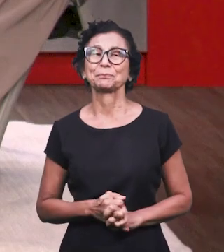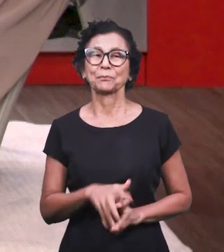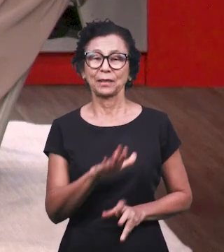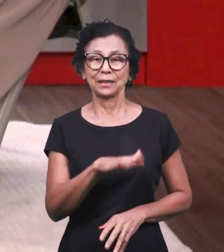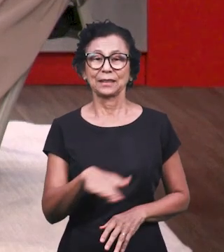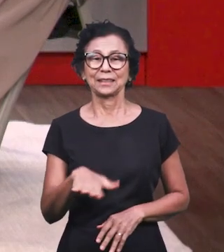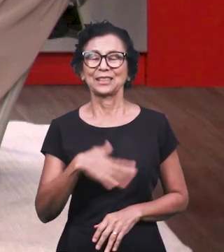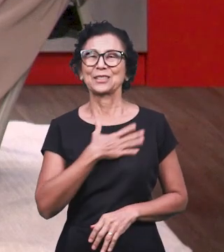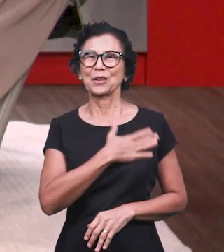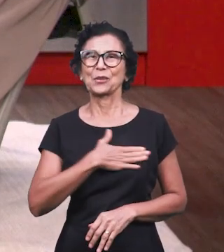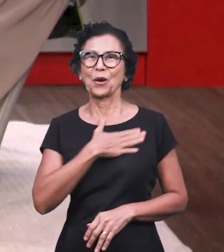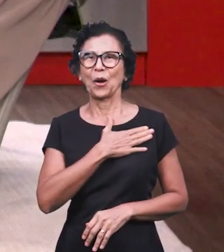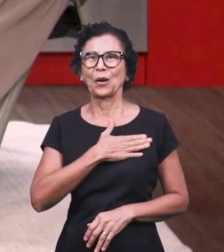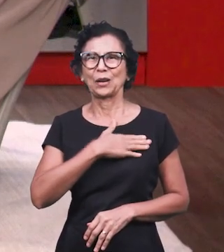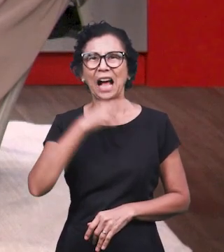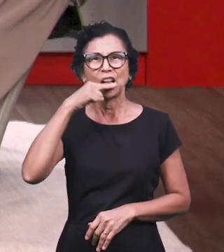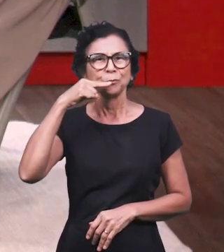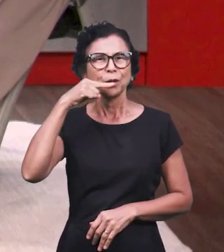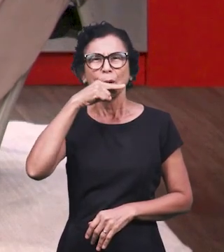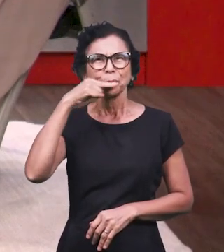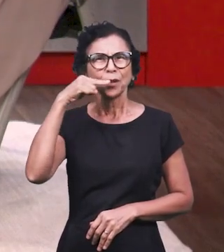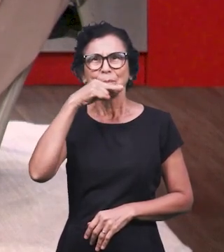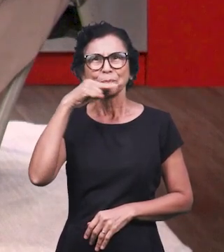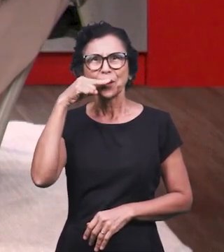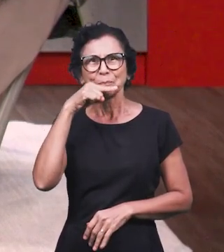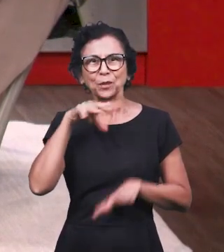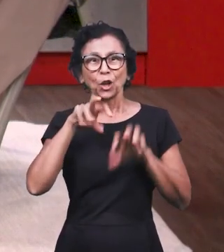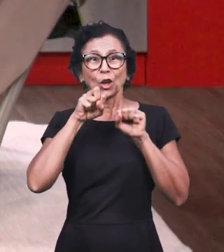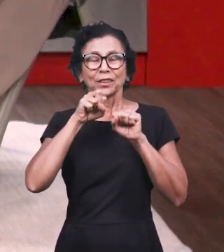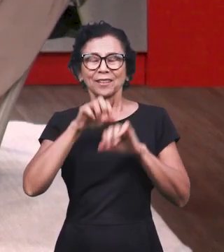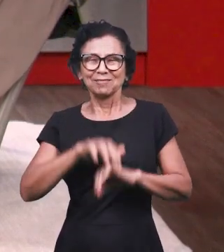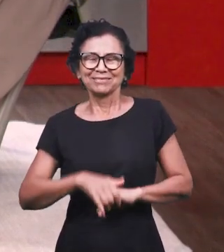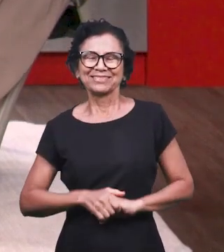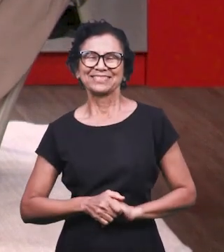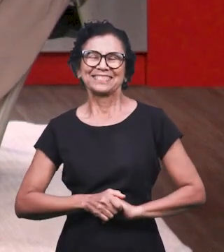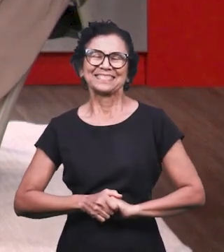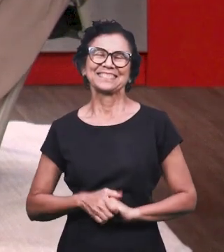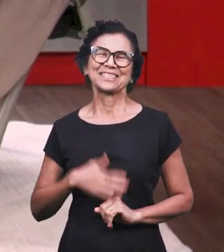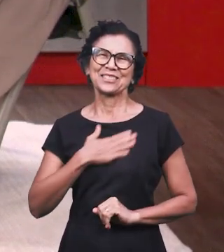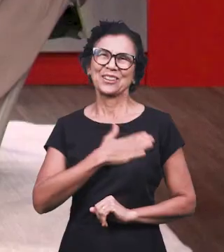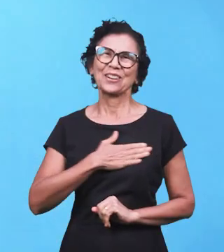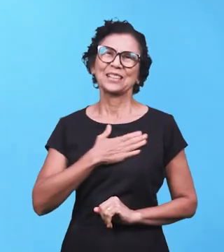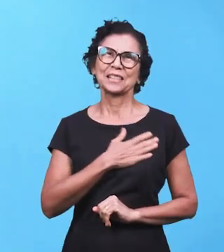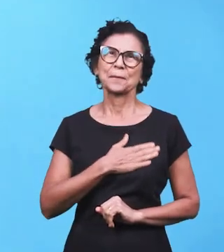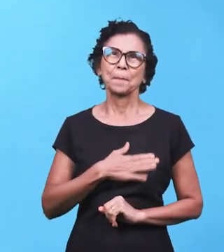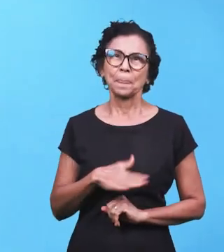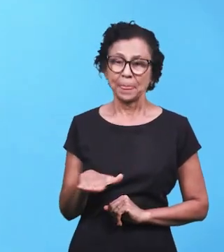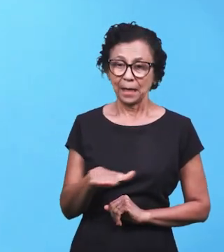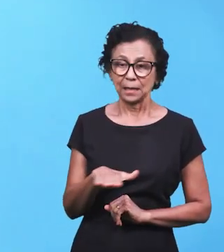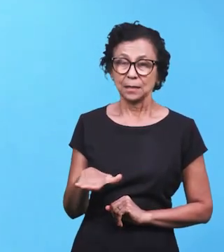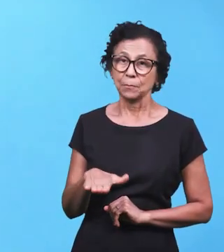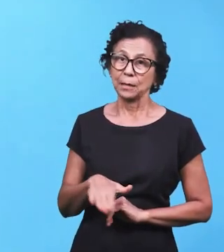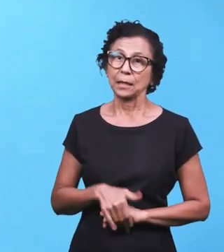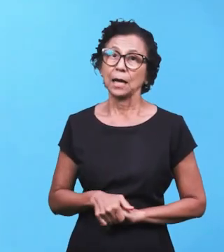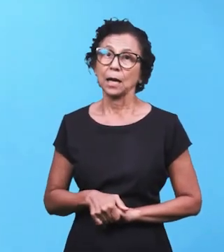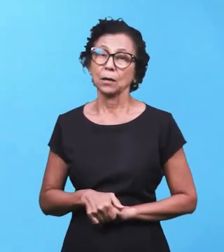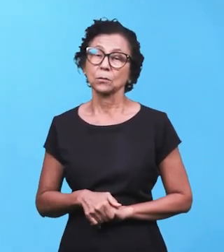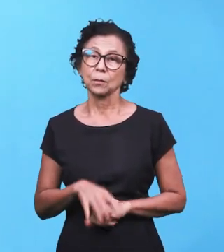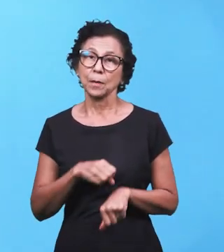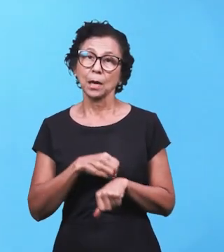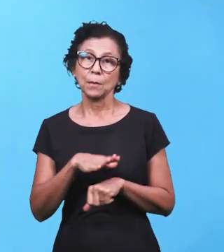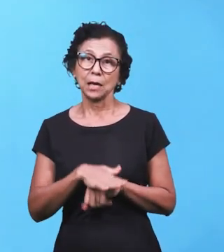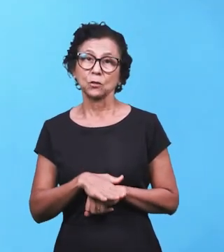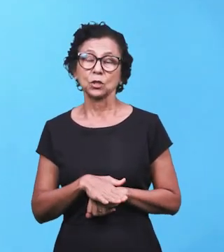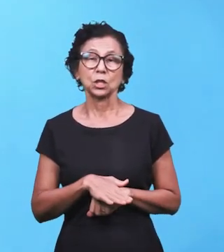de ficar chupando a escova. É um perigo. E ainda mais nessa fase, às vezes até recomendo o creme dental sem flúor, né, para